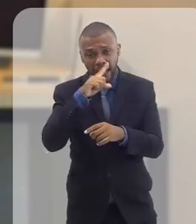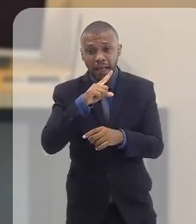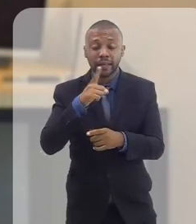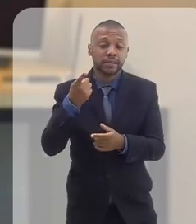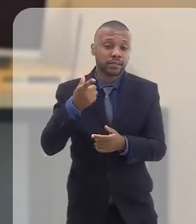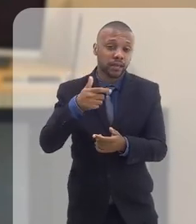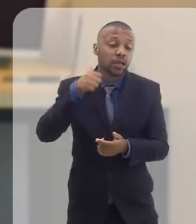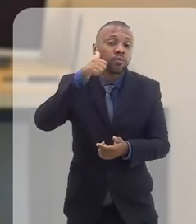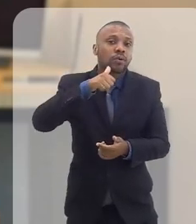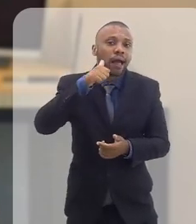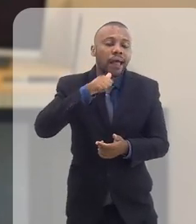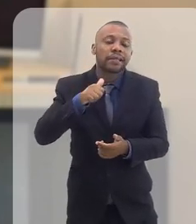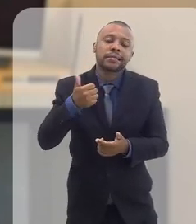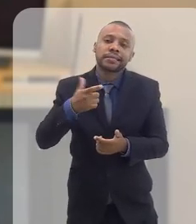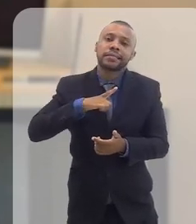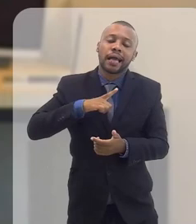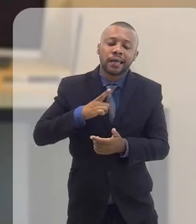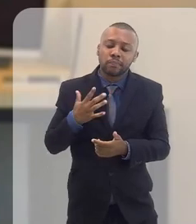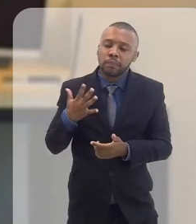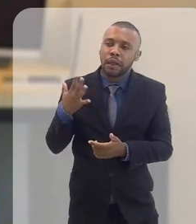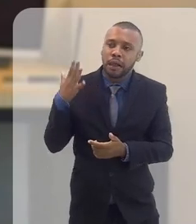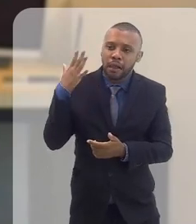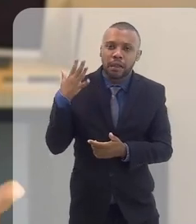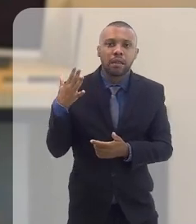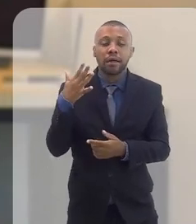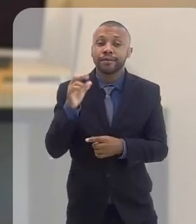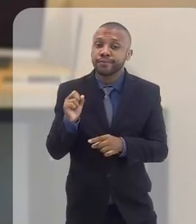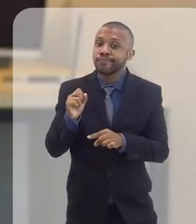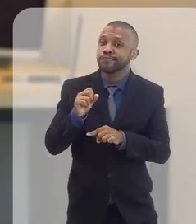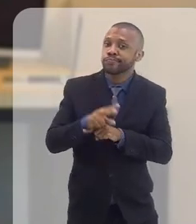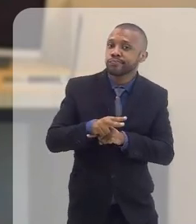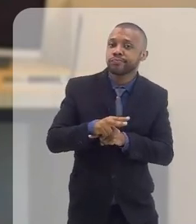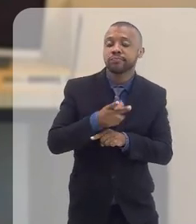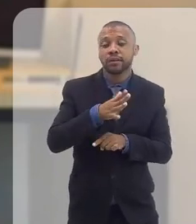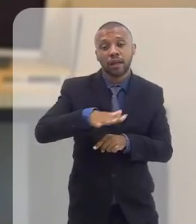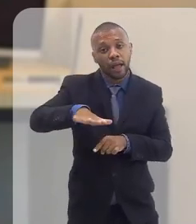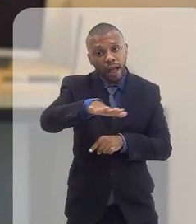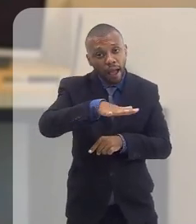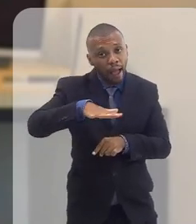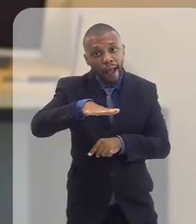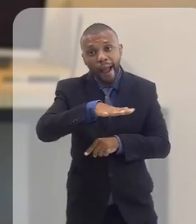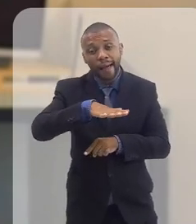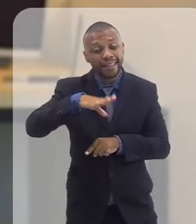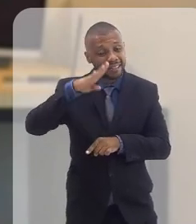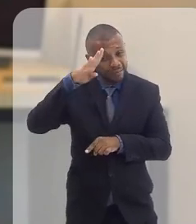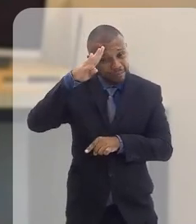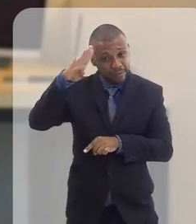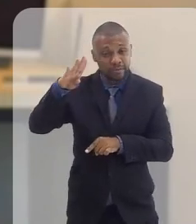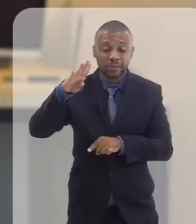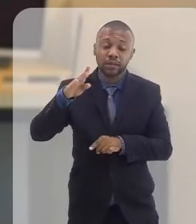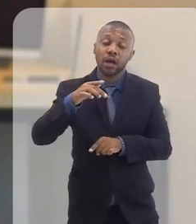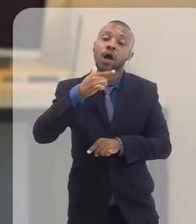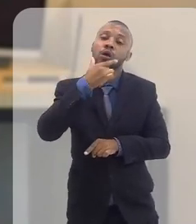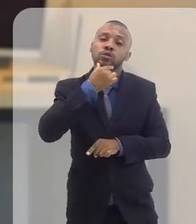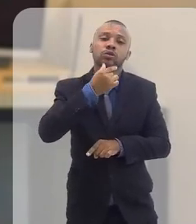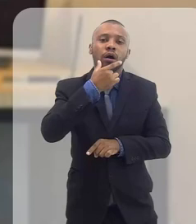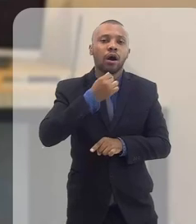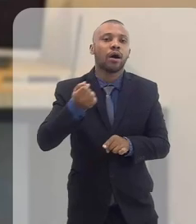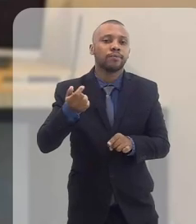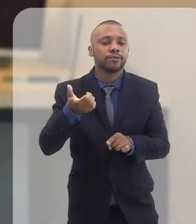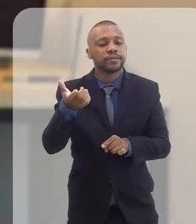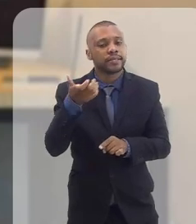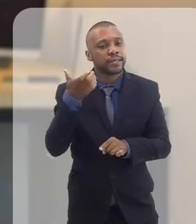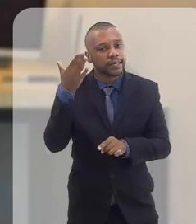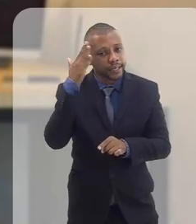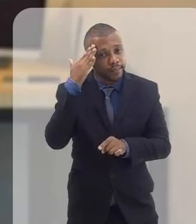dificuldades que as mulheres enfrentam em segmentos predominantemente masculinos, eu